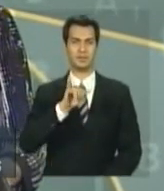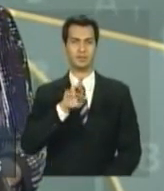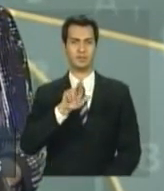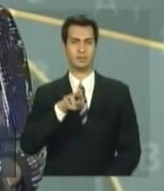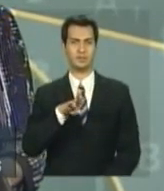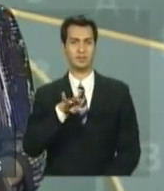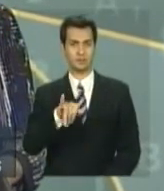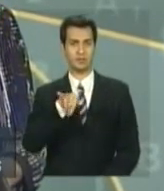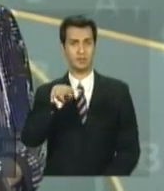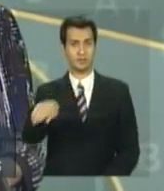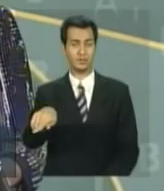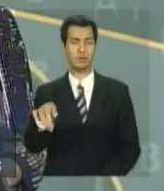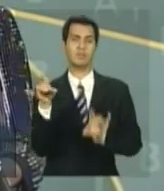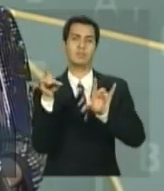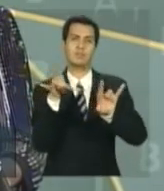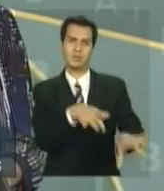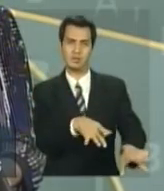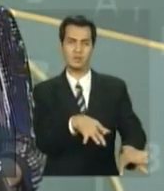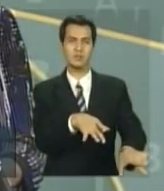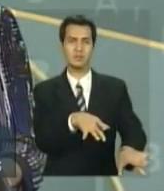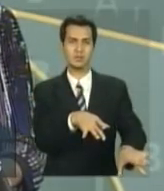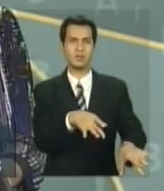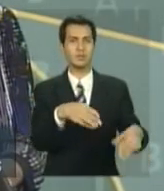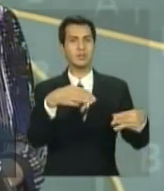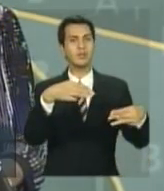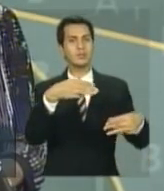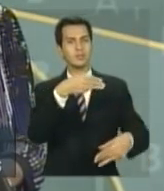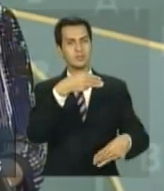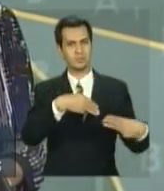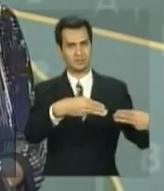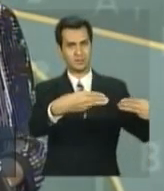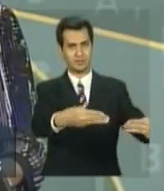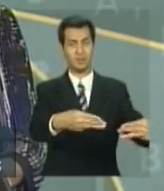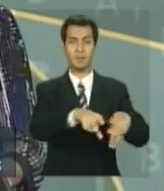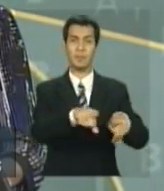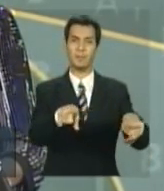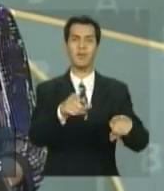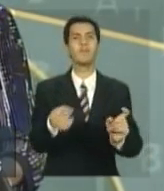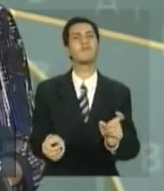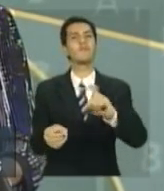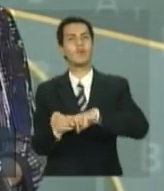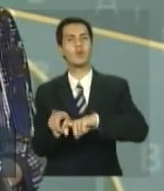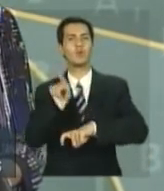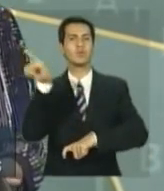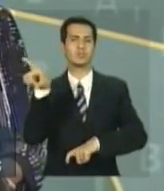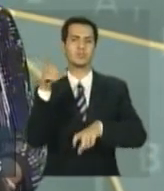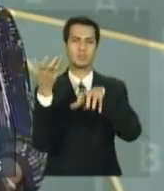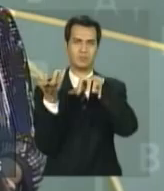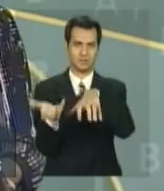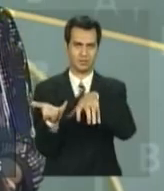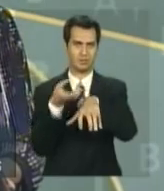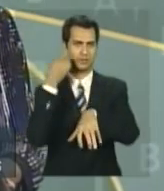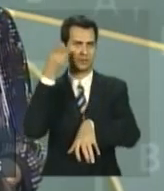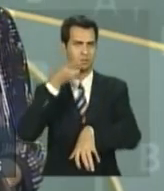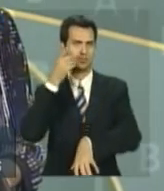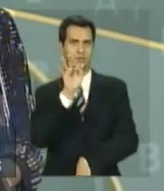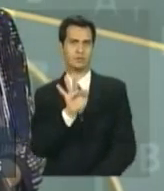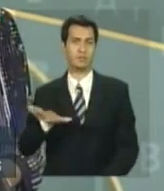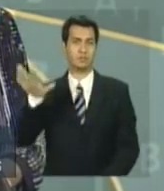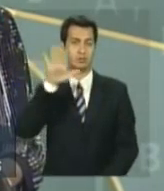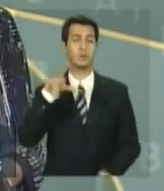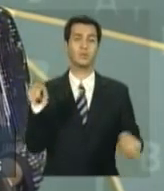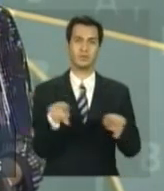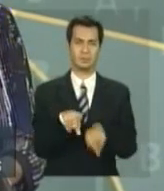e reassume seu mandato como deputada federal, e eu tenho certeza que ela vai se preparar para um